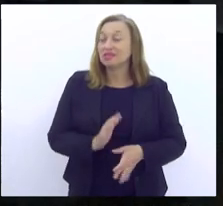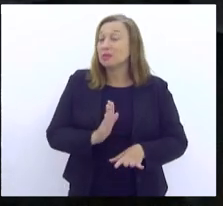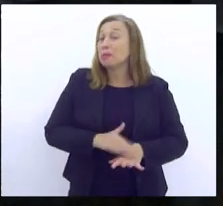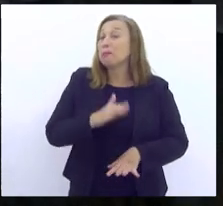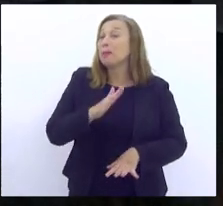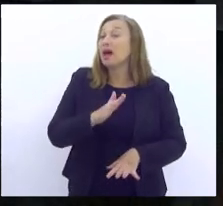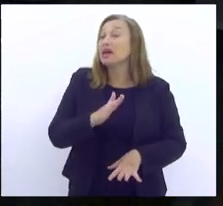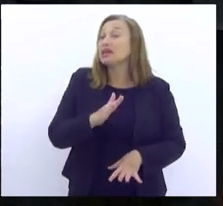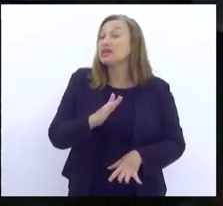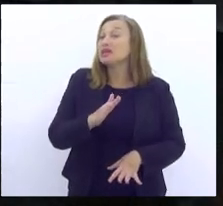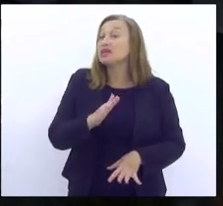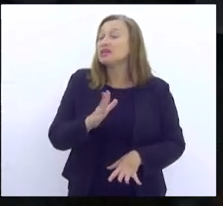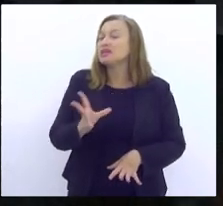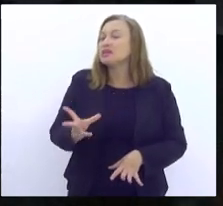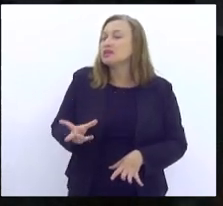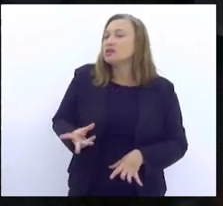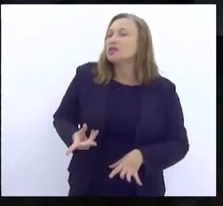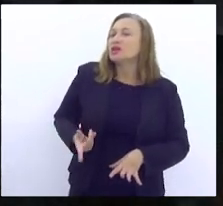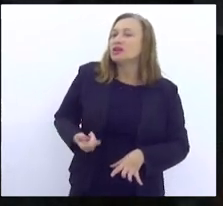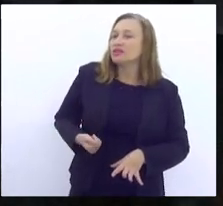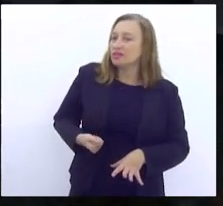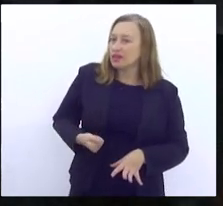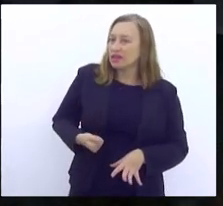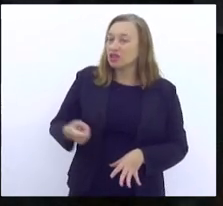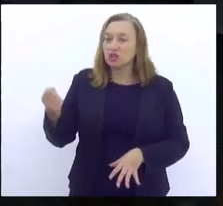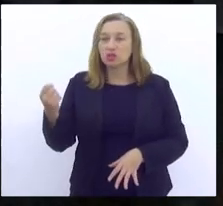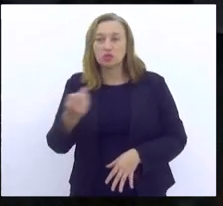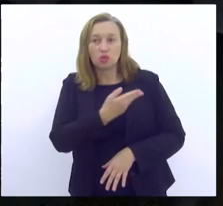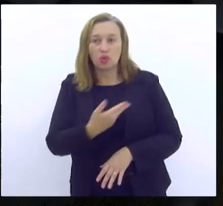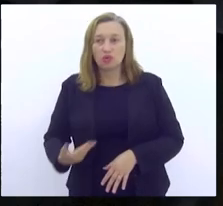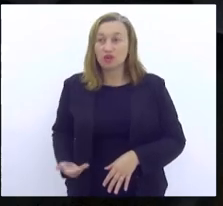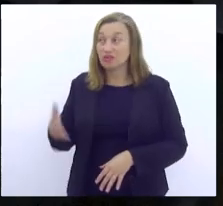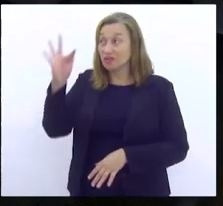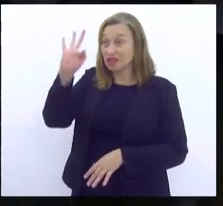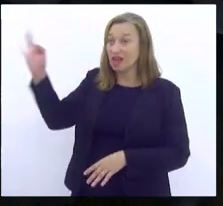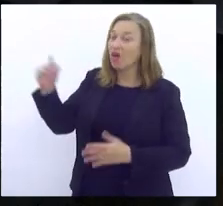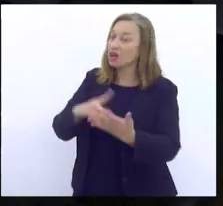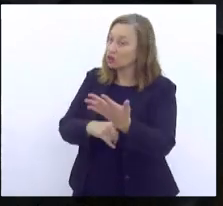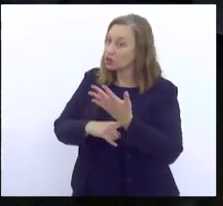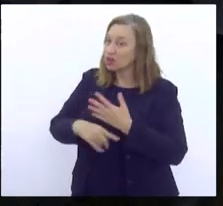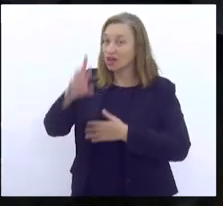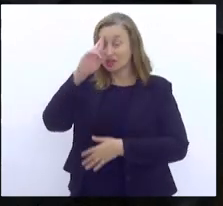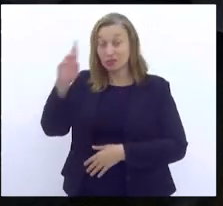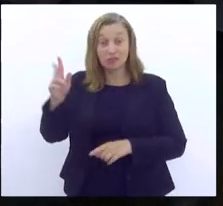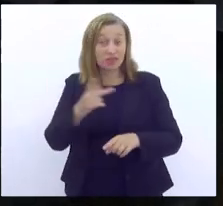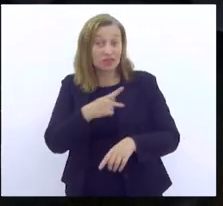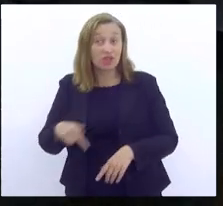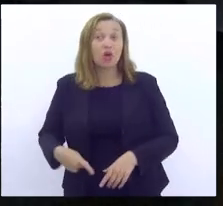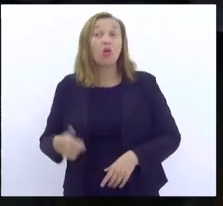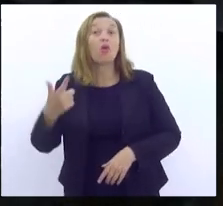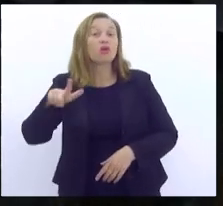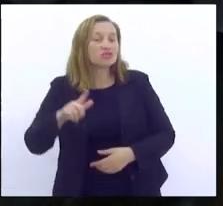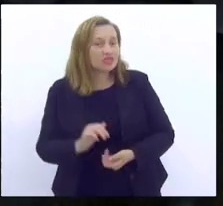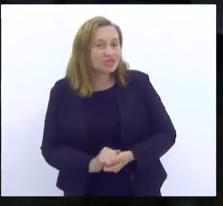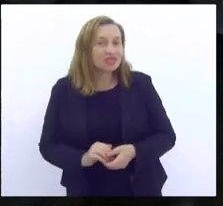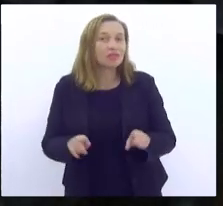mais qualificadas do governo federal ajudar, senhor presidente. Outra coisa,